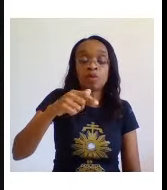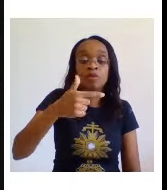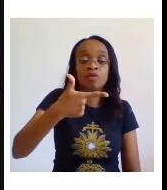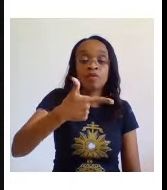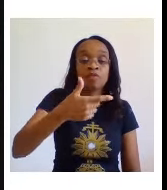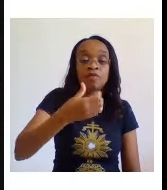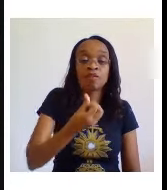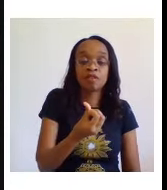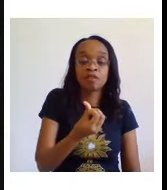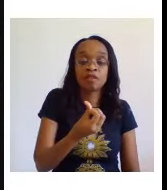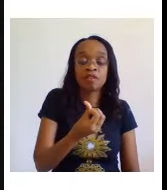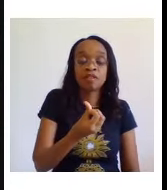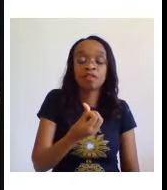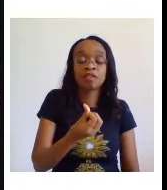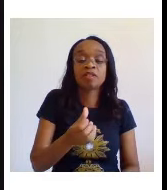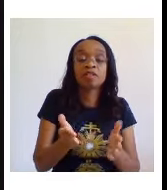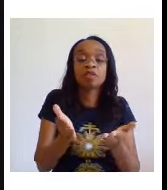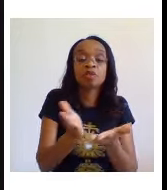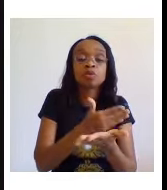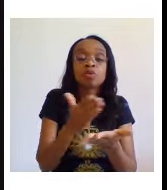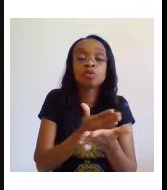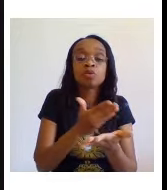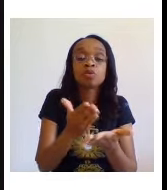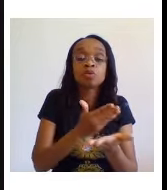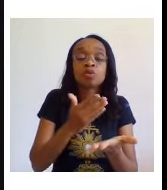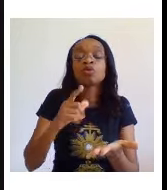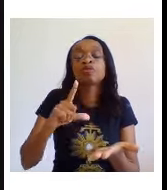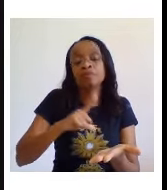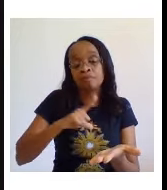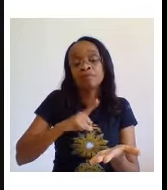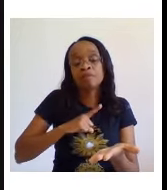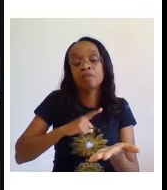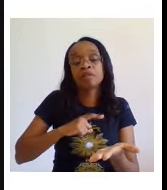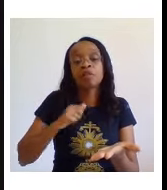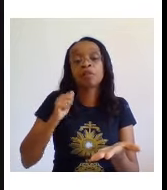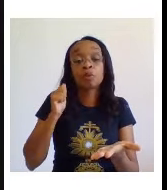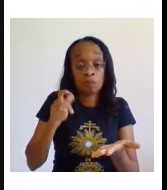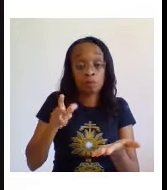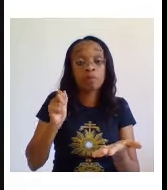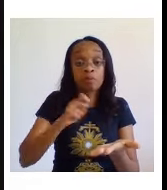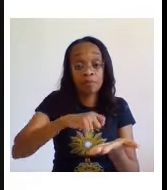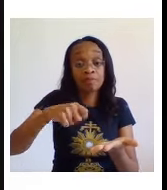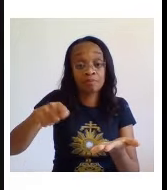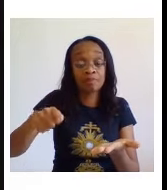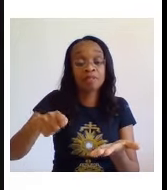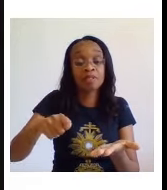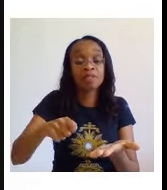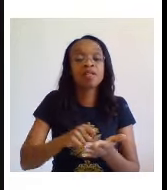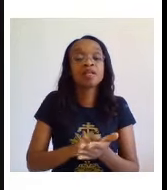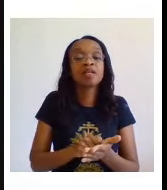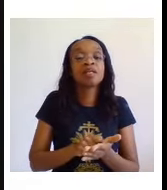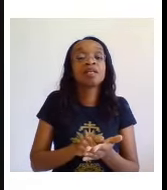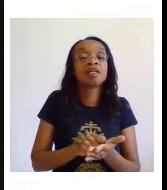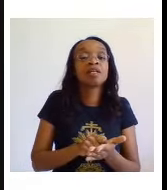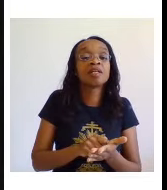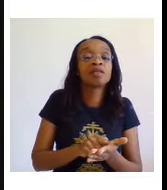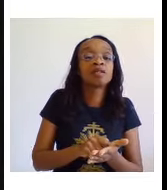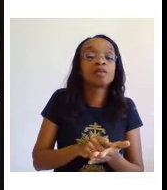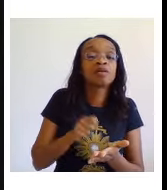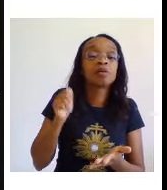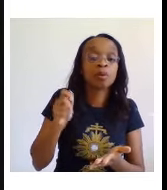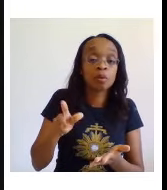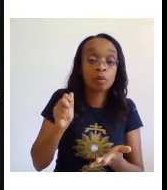Ele lançou um livro, né, que está disponível, inclusive, no site do Vaticano, em PDF, e